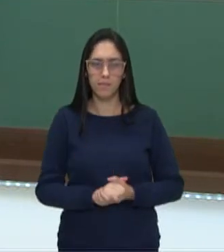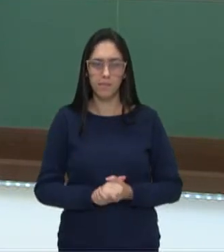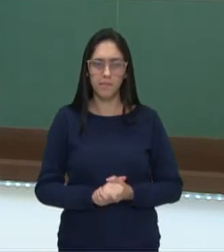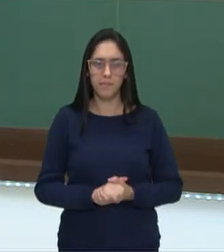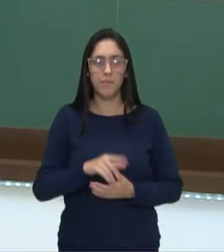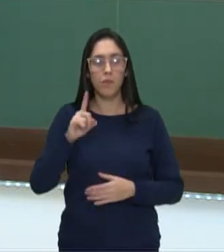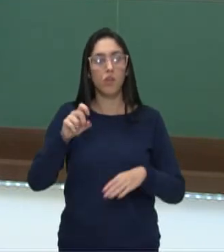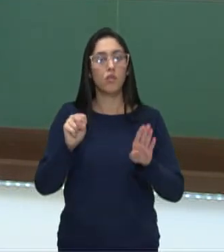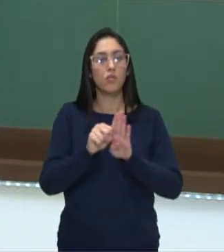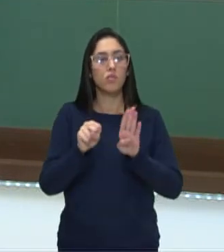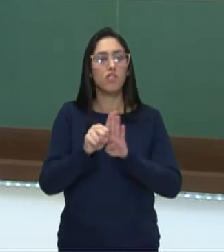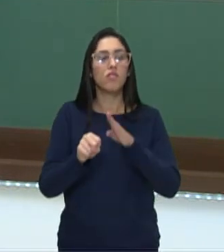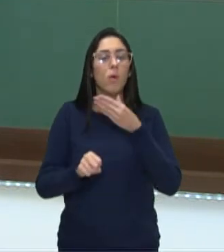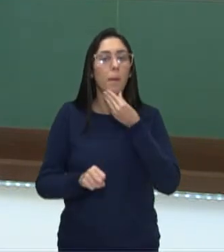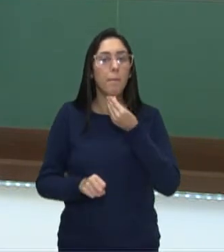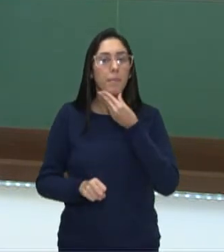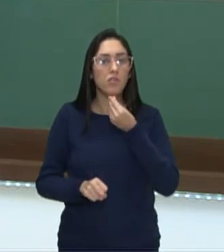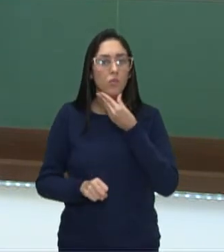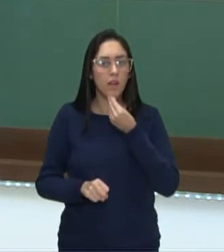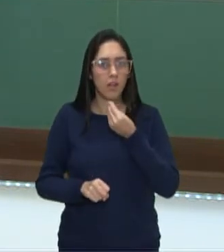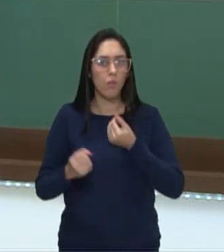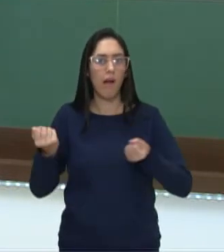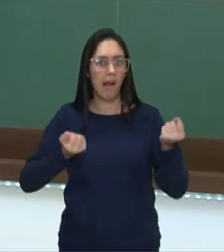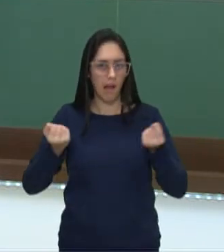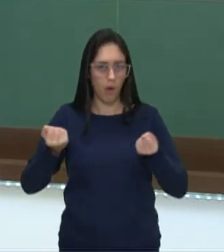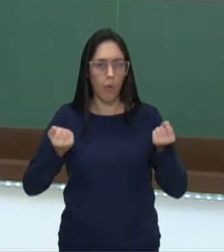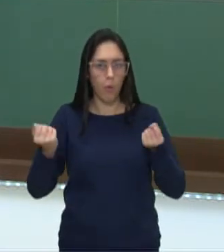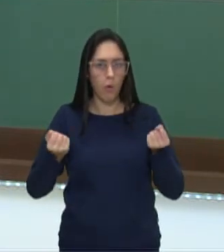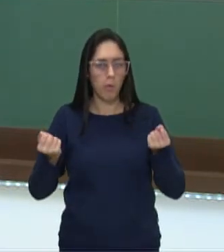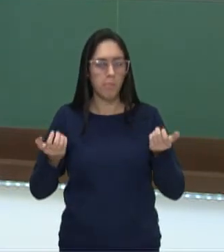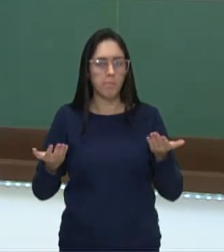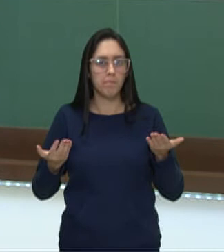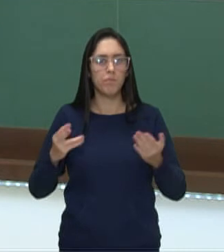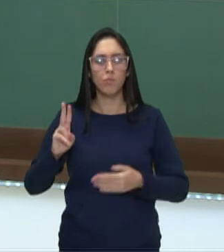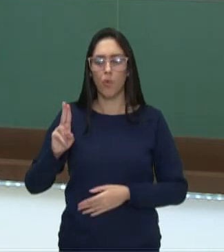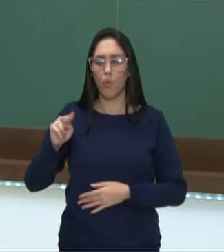substantivo masculino singular, carro, coche,